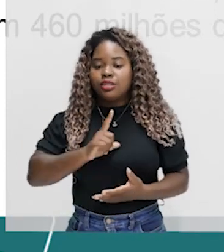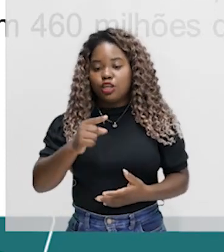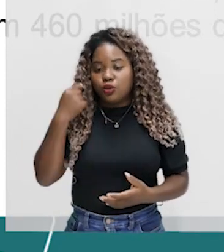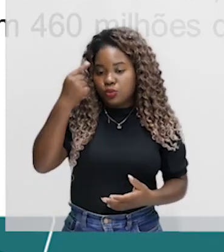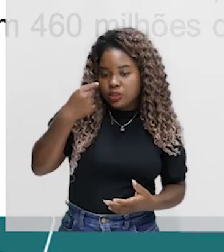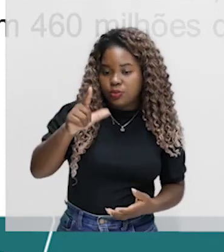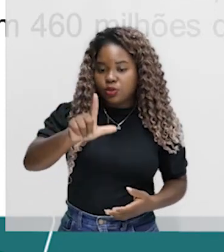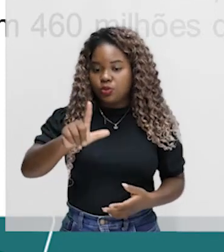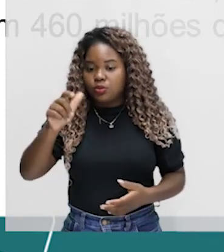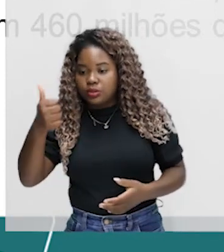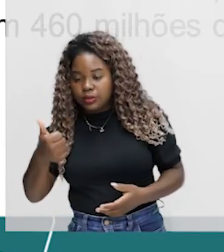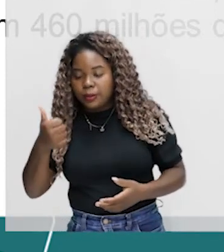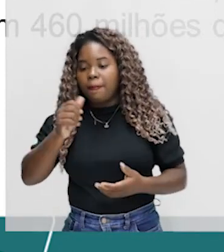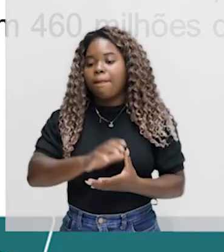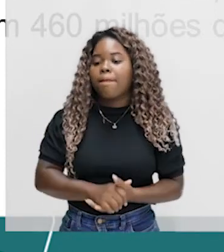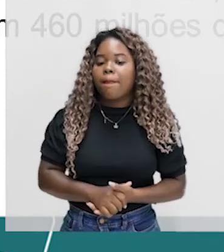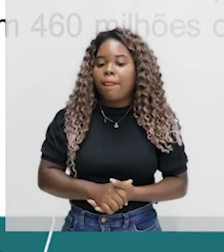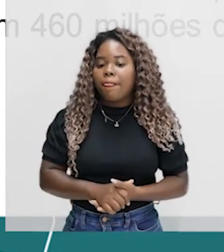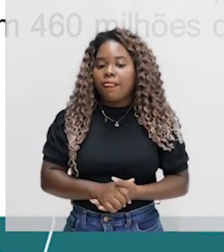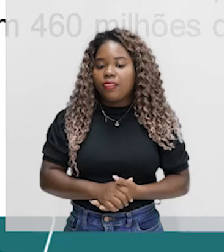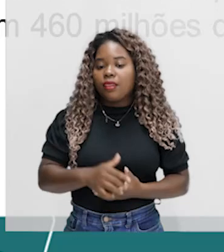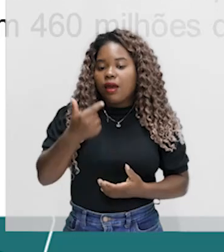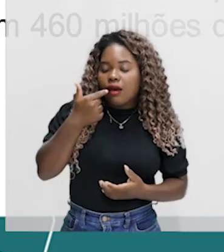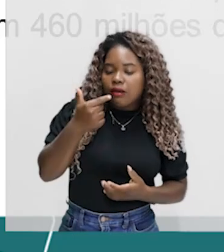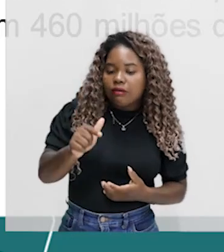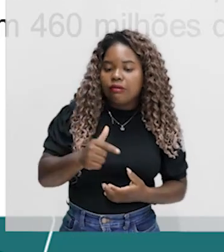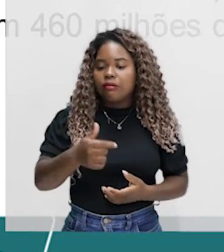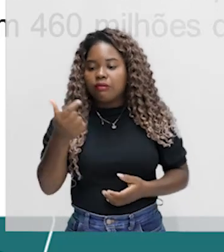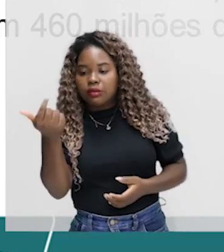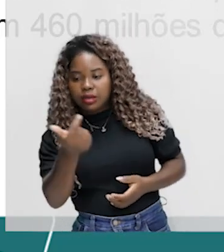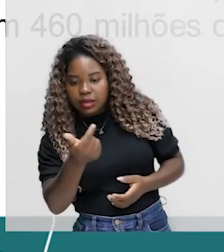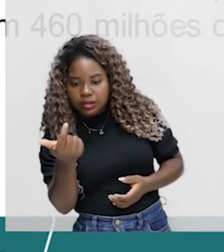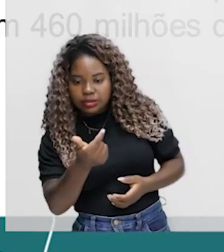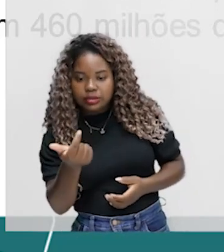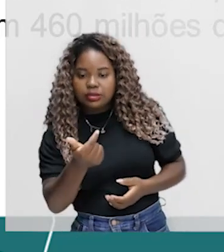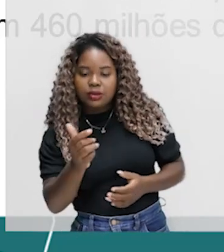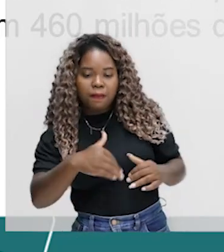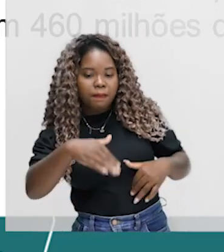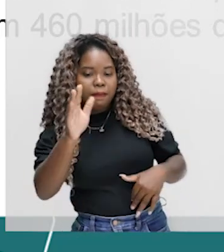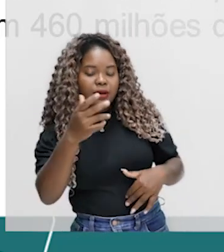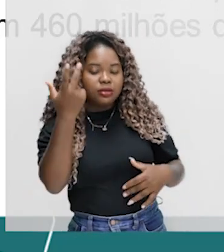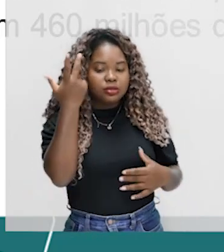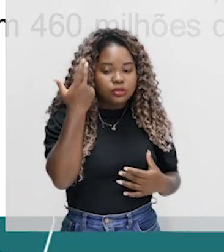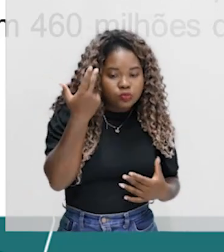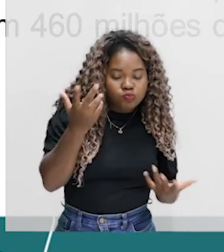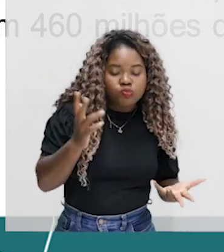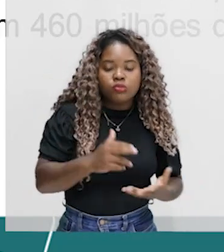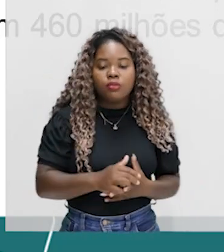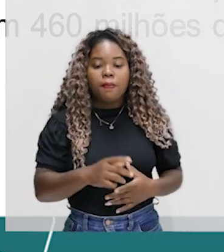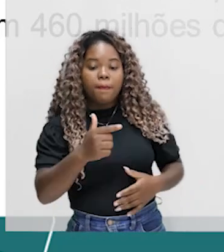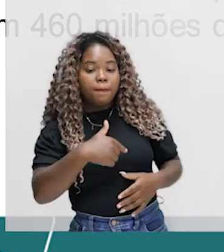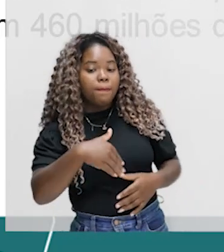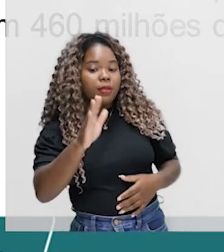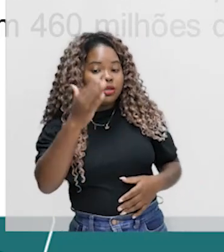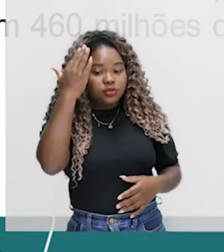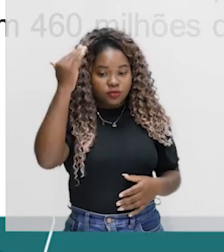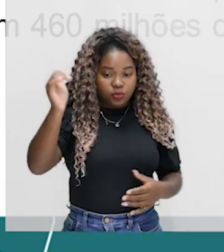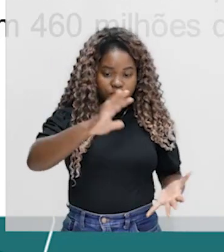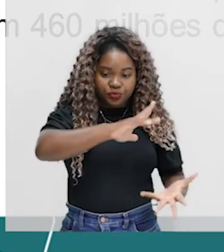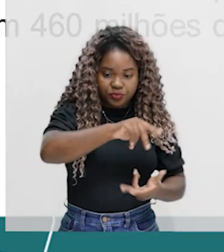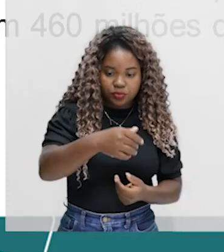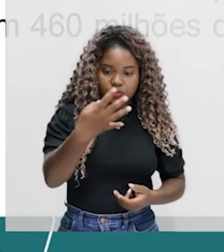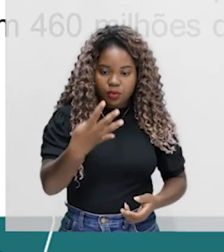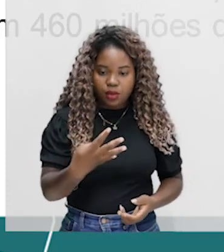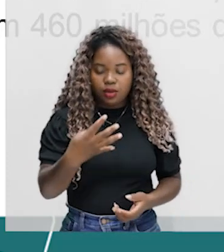um dos idiomas oficiais, a língua espanhola é a segunda mais comum do mundo, com